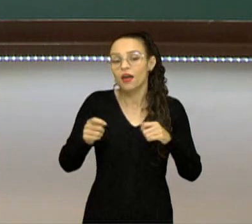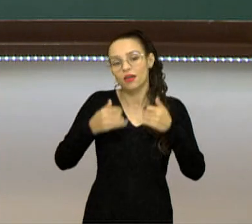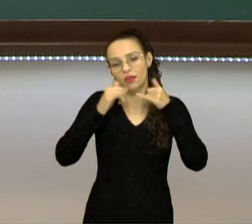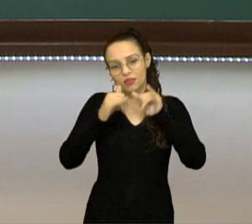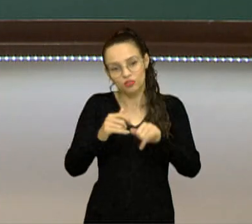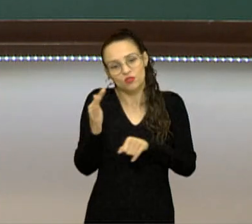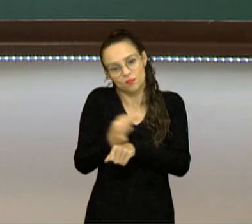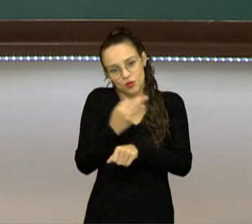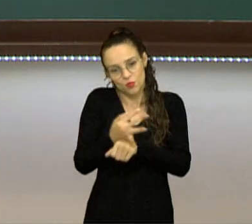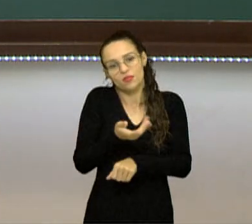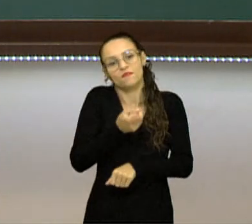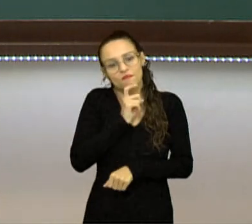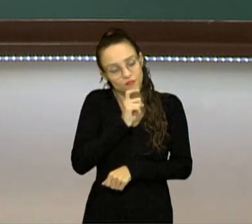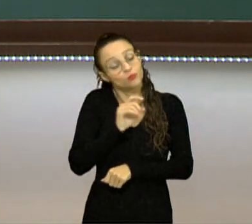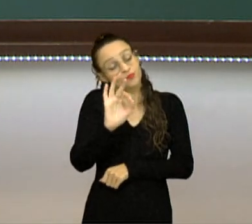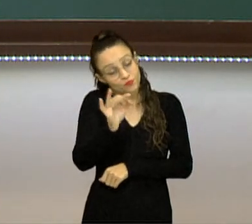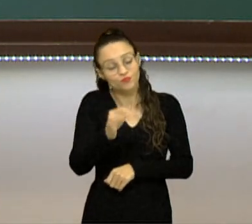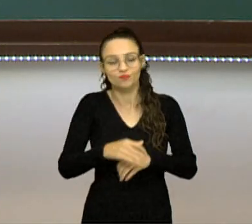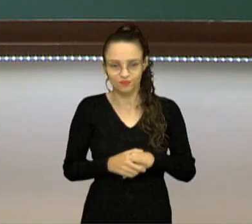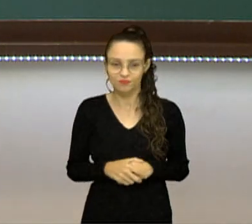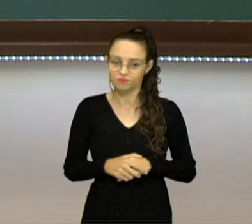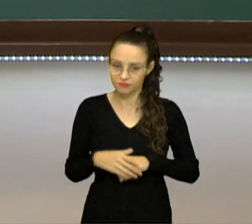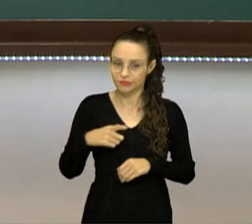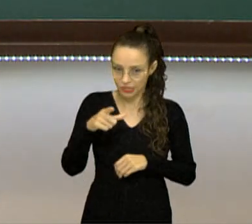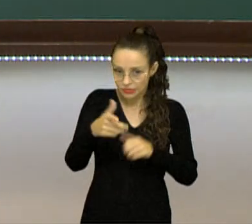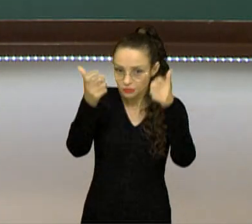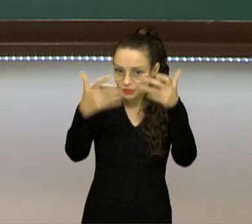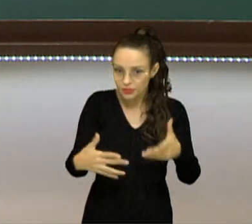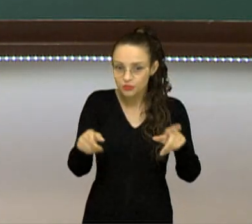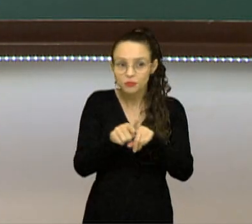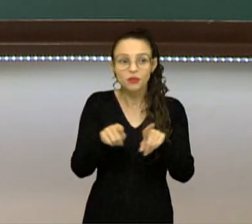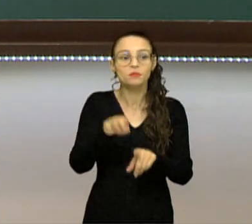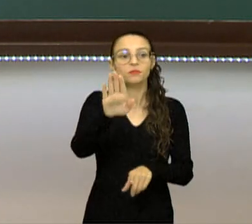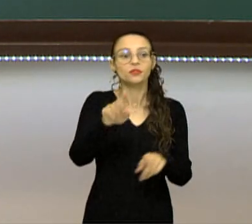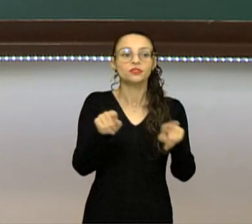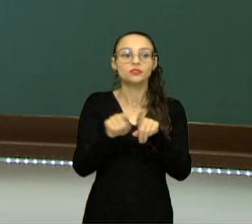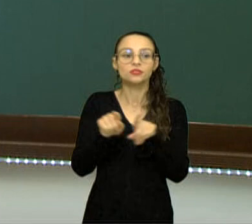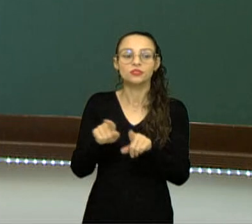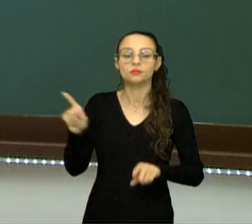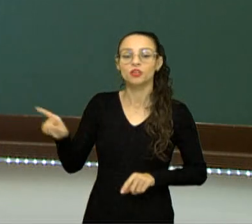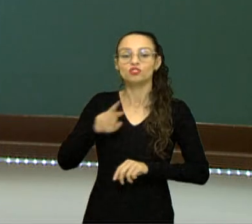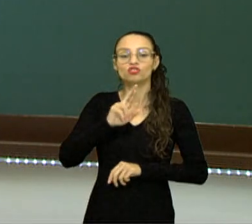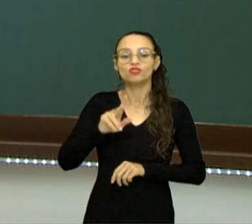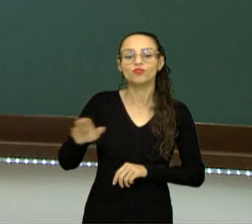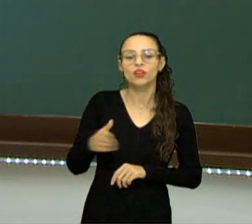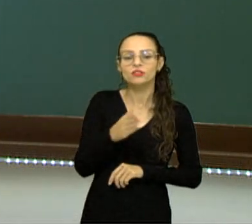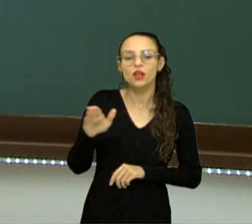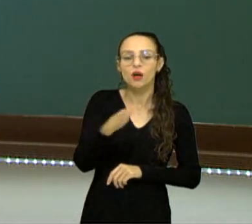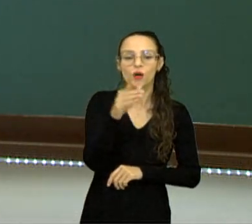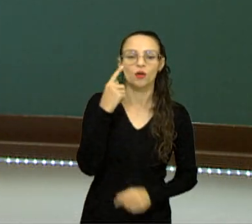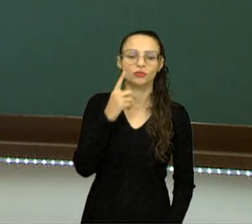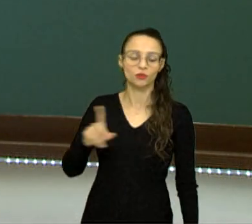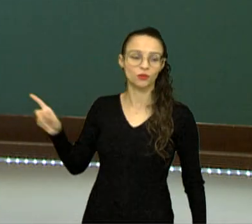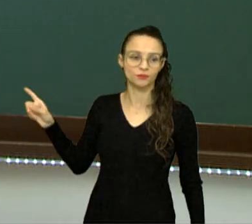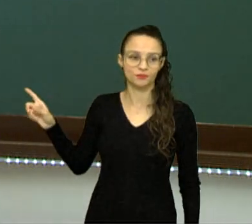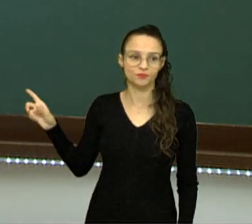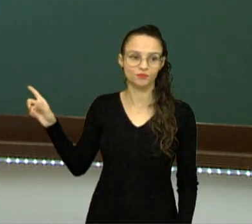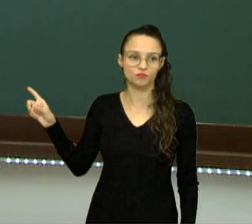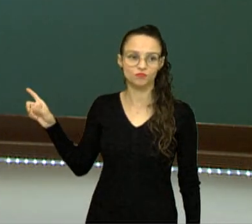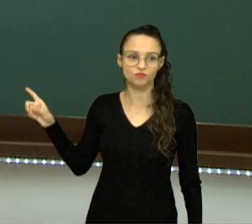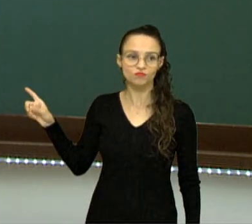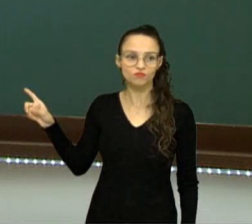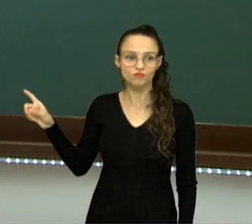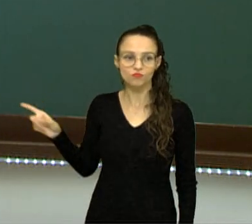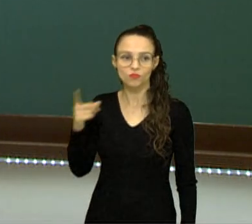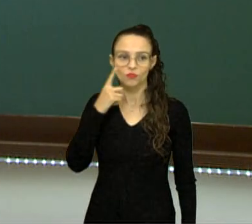para aguentar o frio. Uhum. Tem essa explicação também, mas também as diferentes rotas. Olha lá as rotas. Nós estamos falando aqui dos